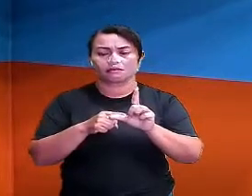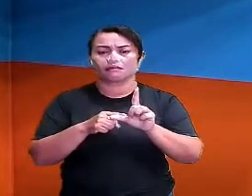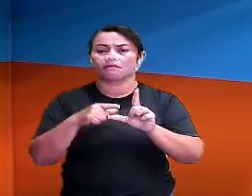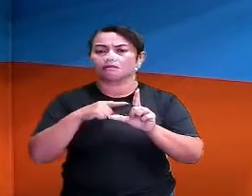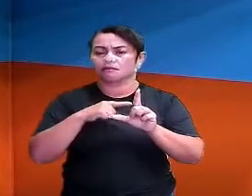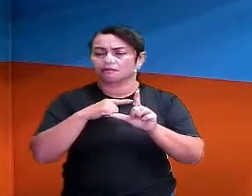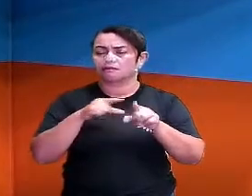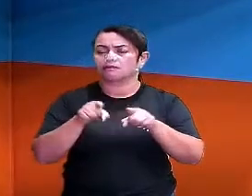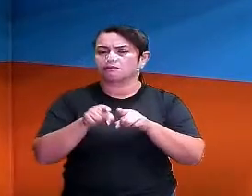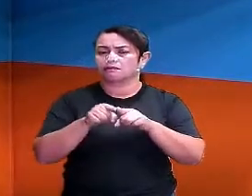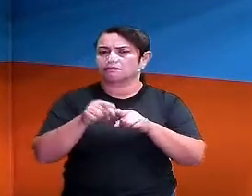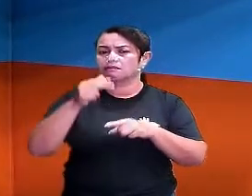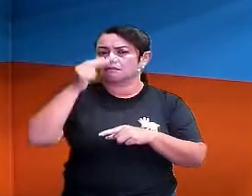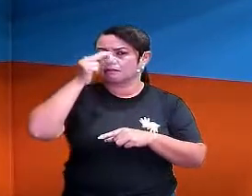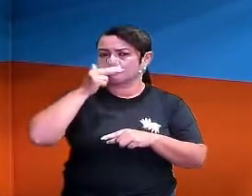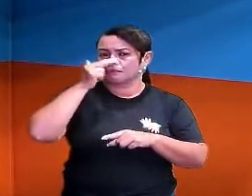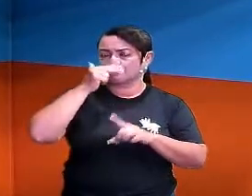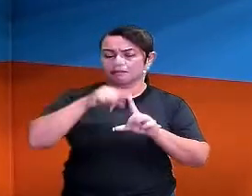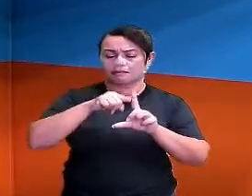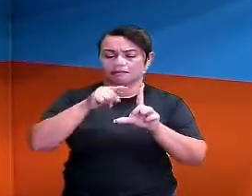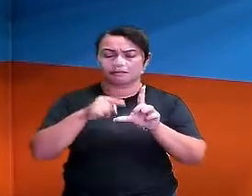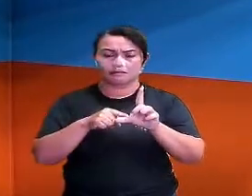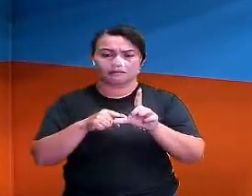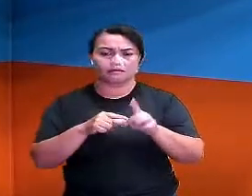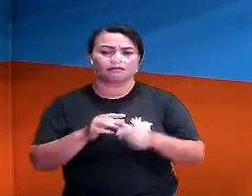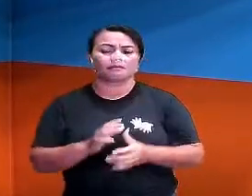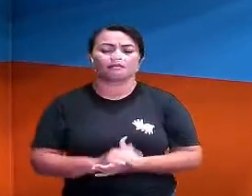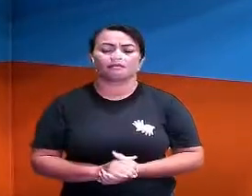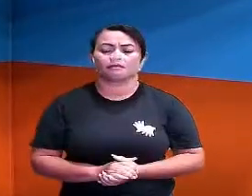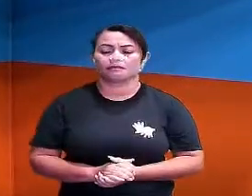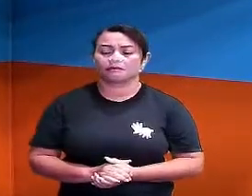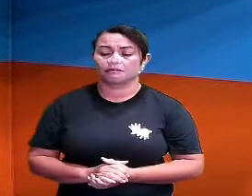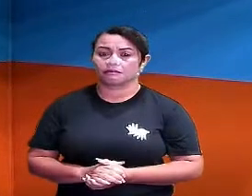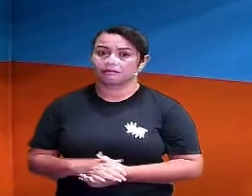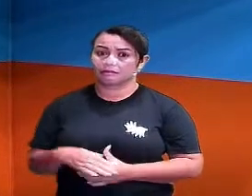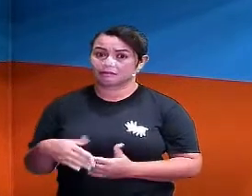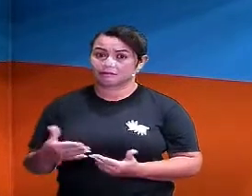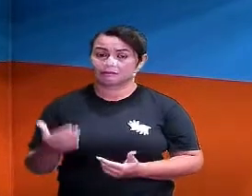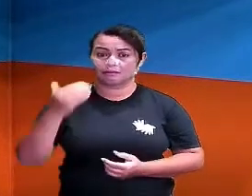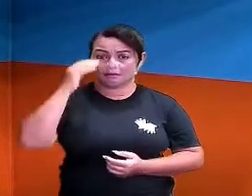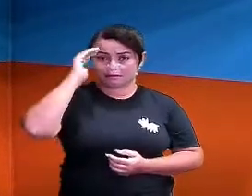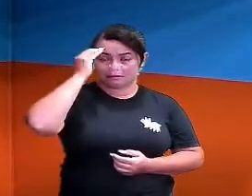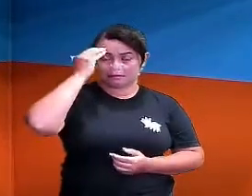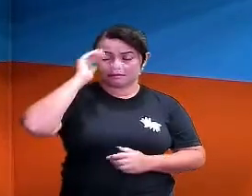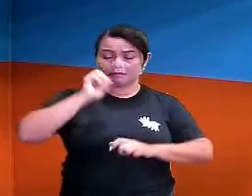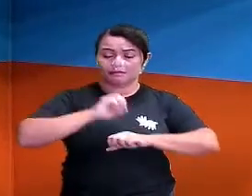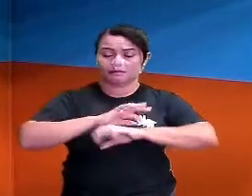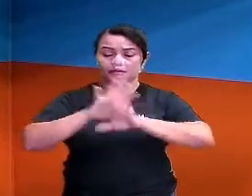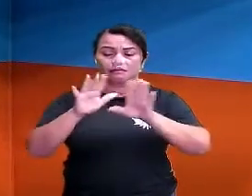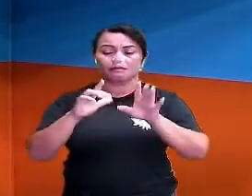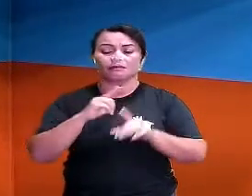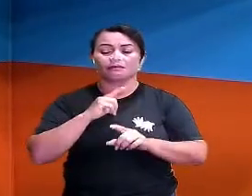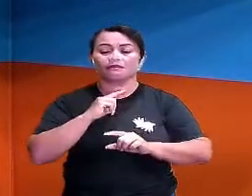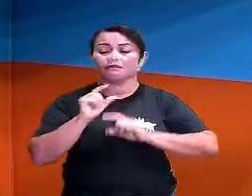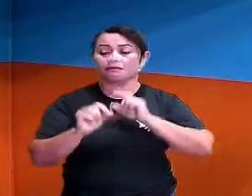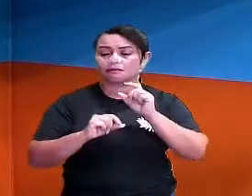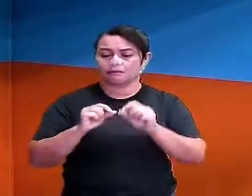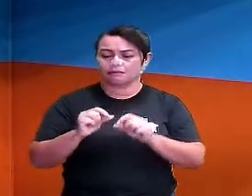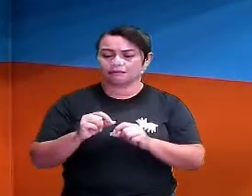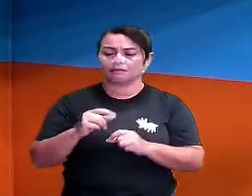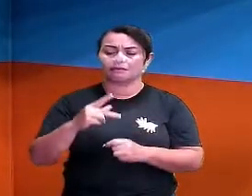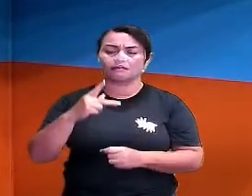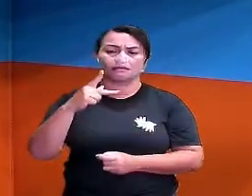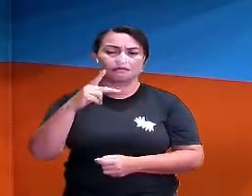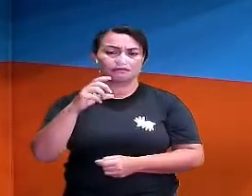tenho aí as mesmas medidas no ângulo, tá? Então, vamos agora entender se tem aí só